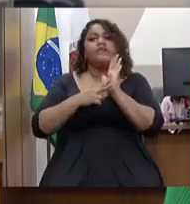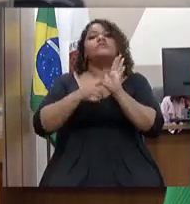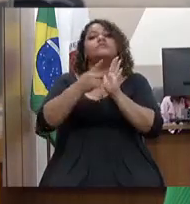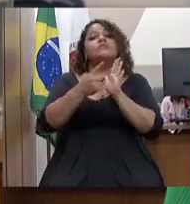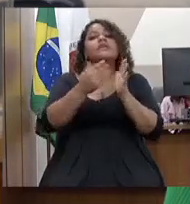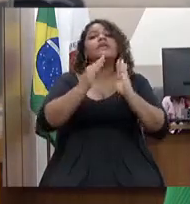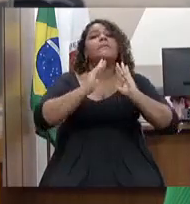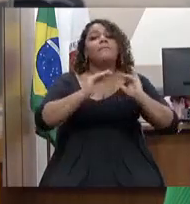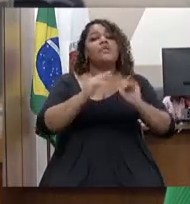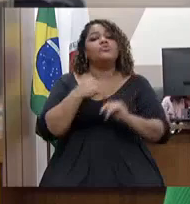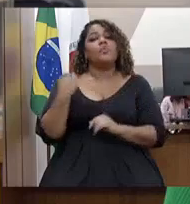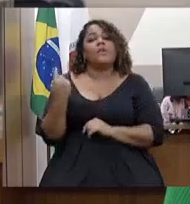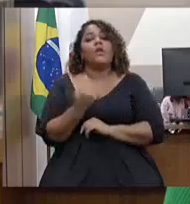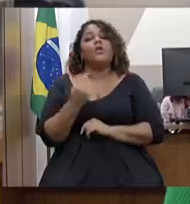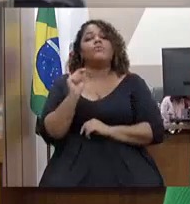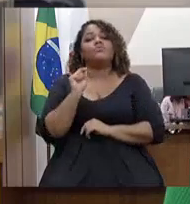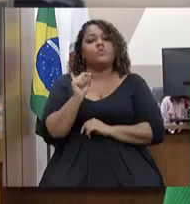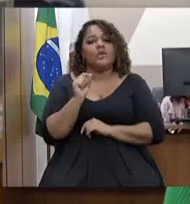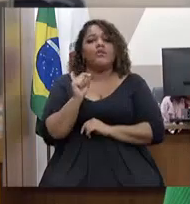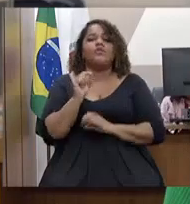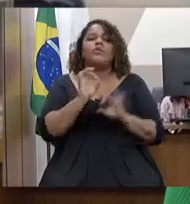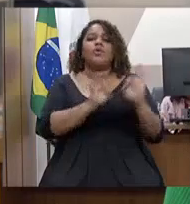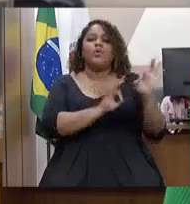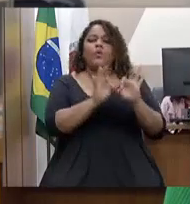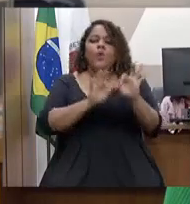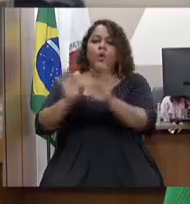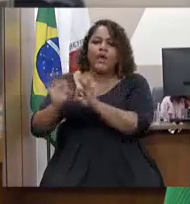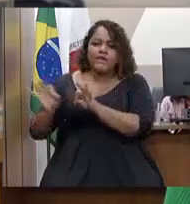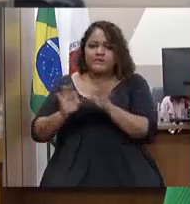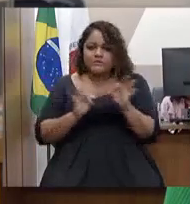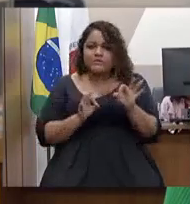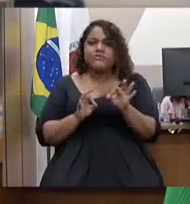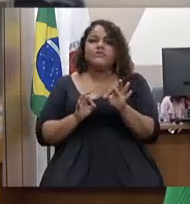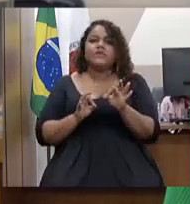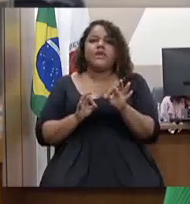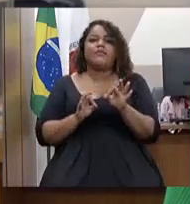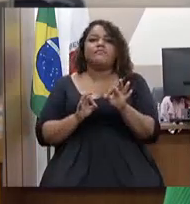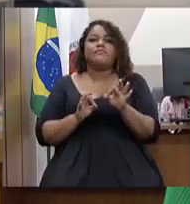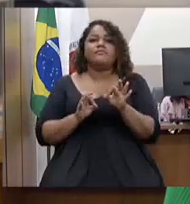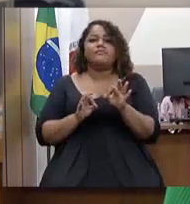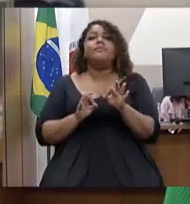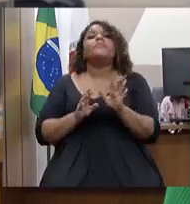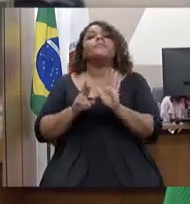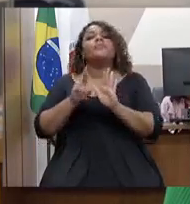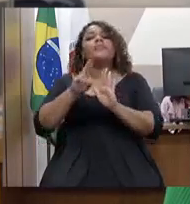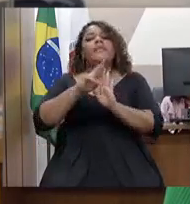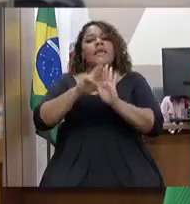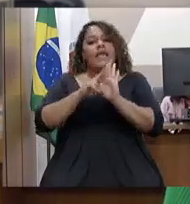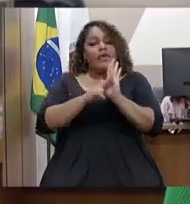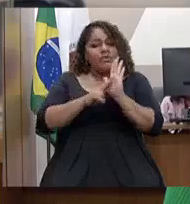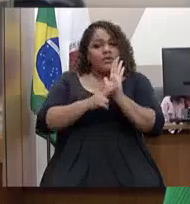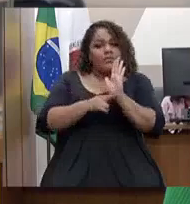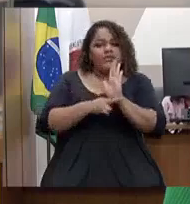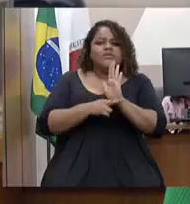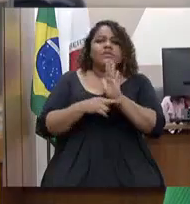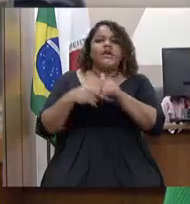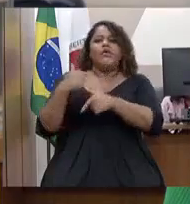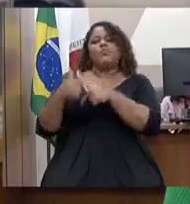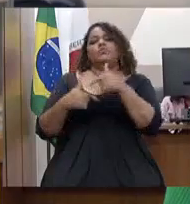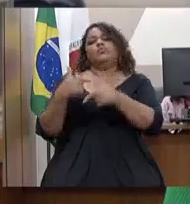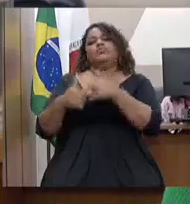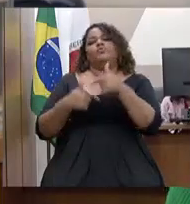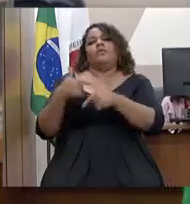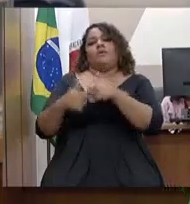vamos organizar e regulamentar o trabalho belizado isso nos cabe companheiros isso